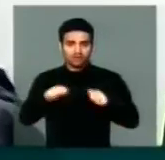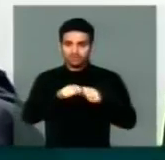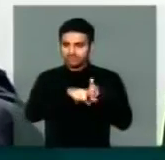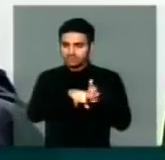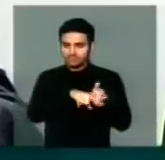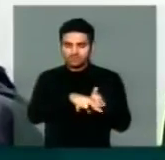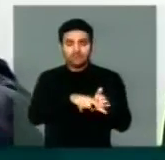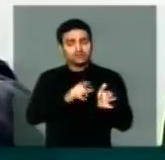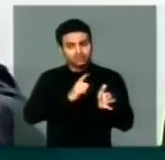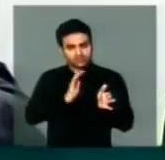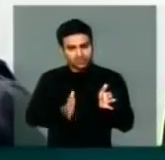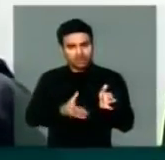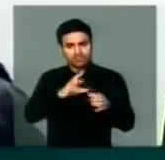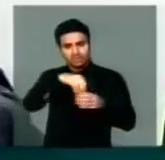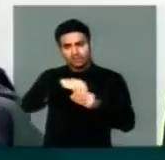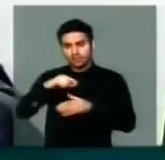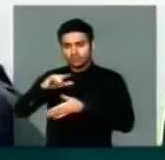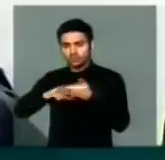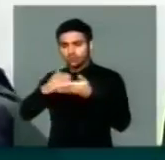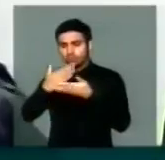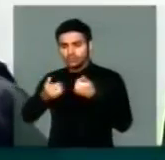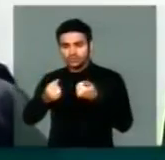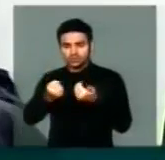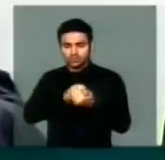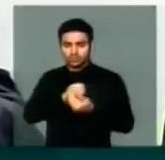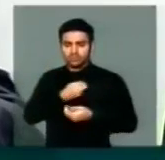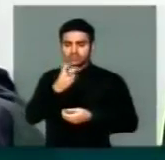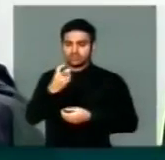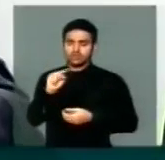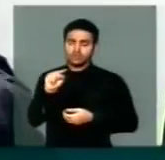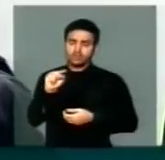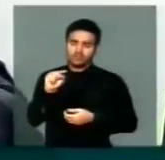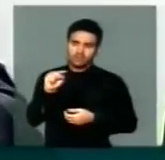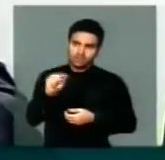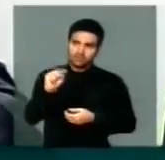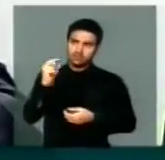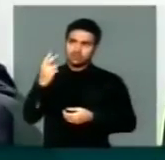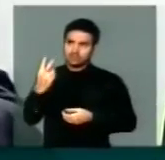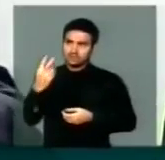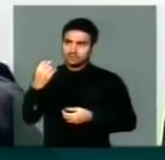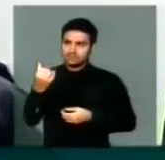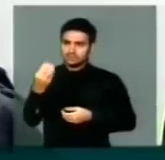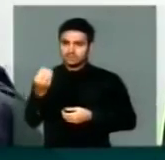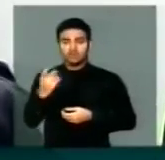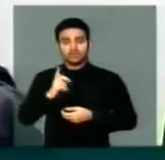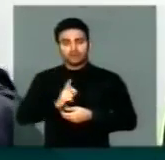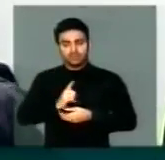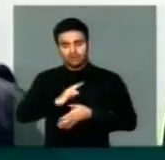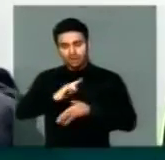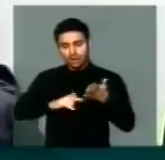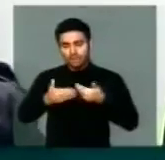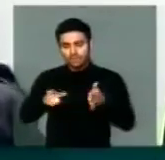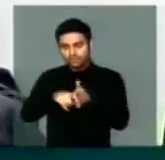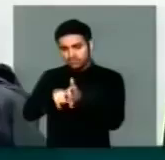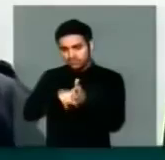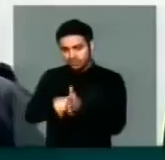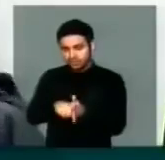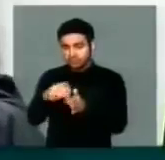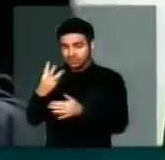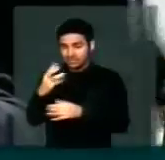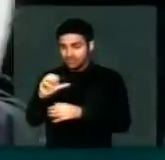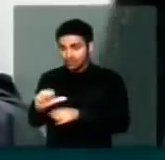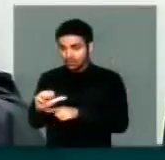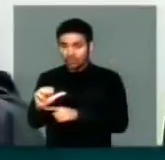está descrita na petição 5.260, com abertura de inquérito, que tem 39 agentes